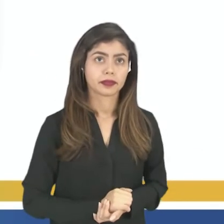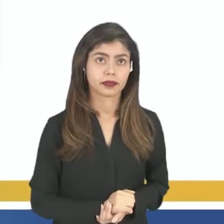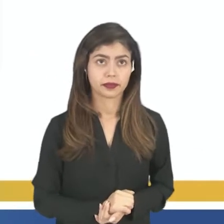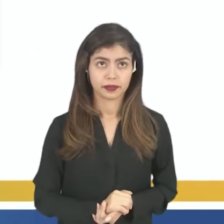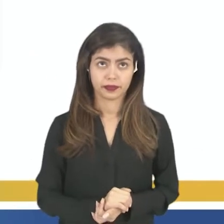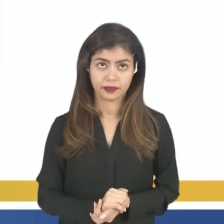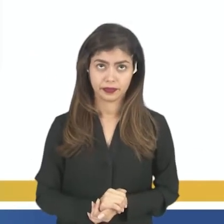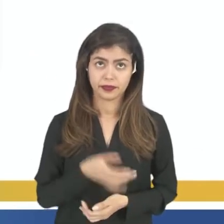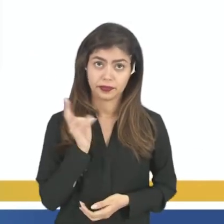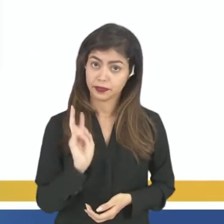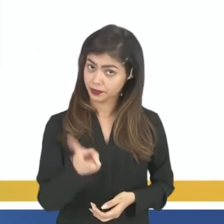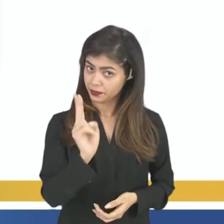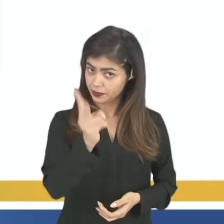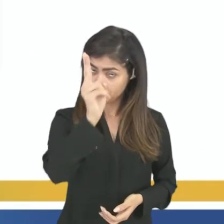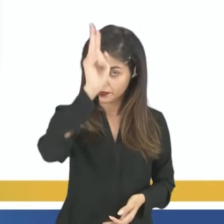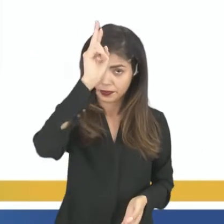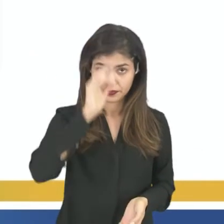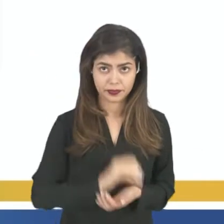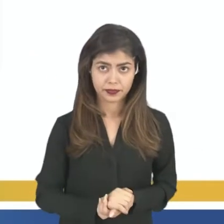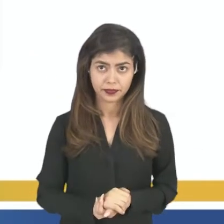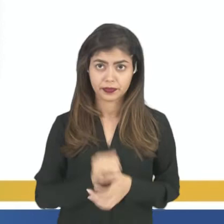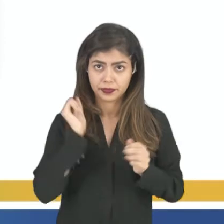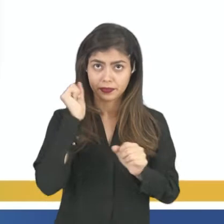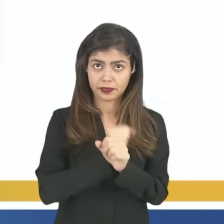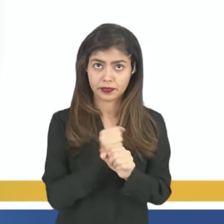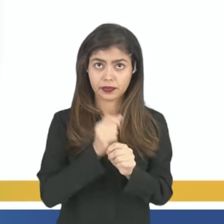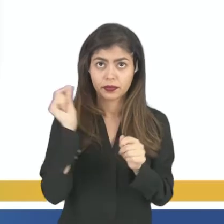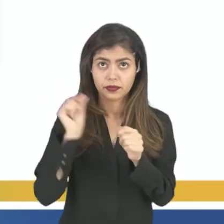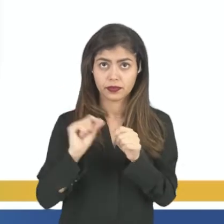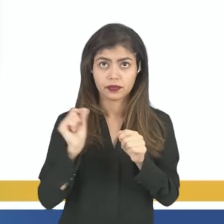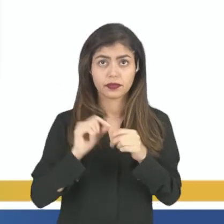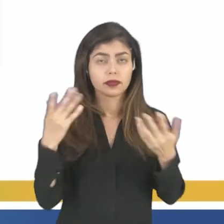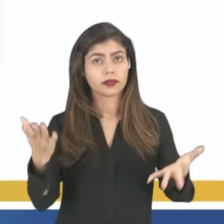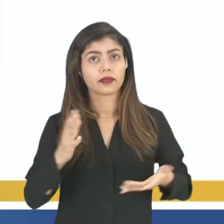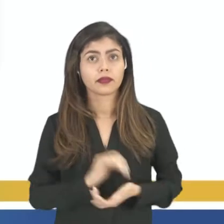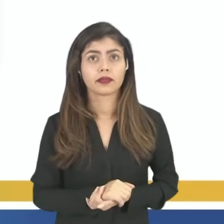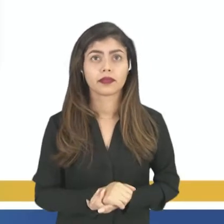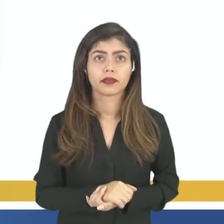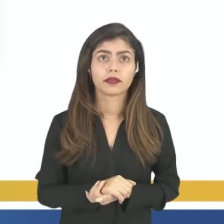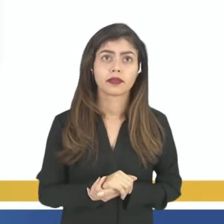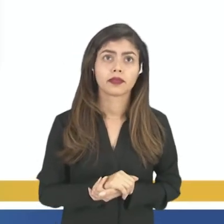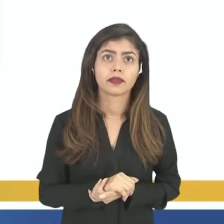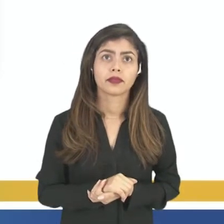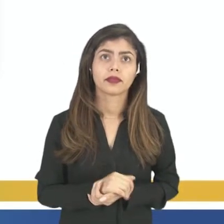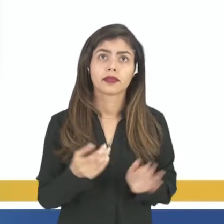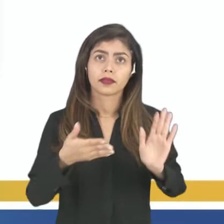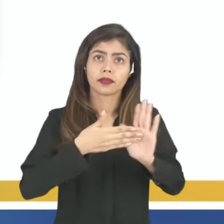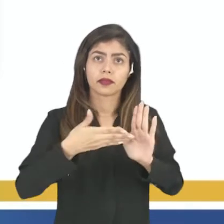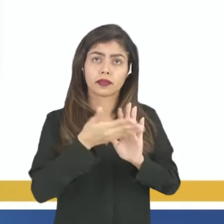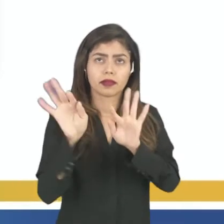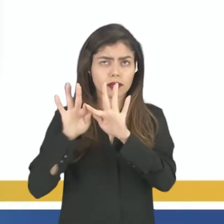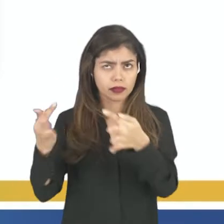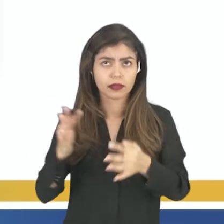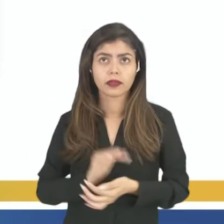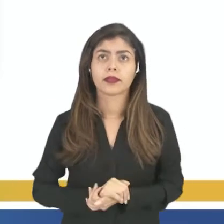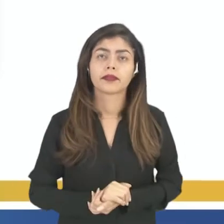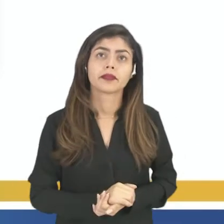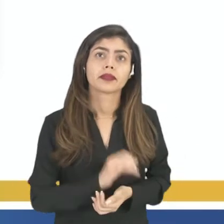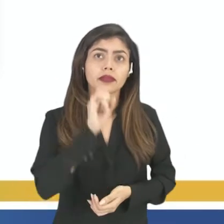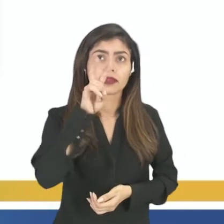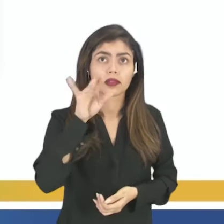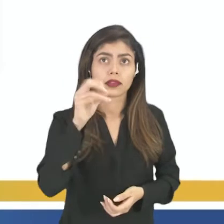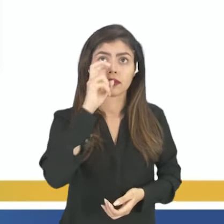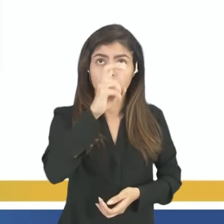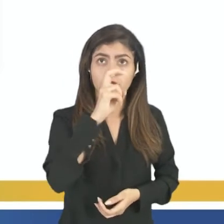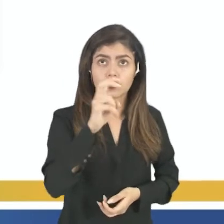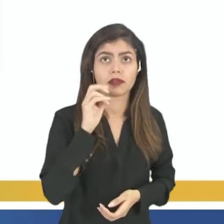na sequência as obras que ele faz, né? Então, a receita de seu processo é simples. Em uma série